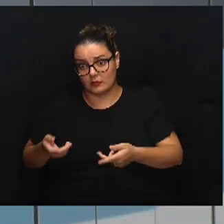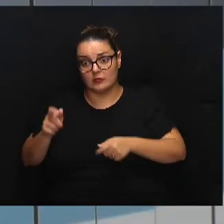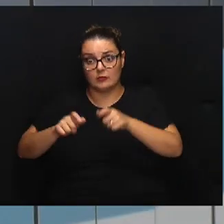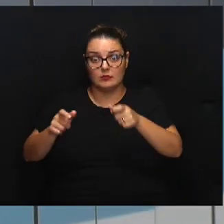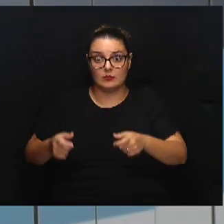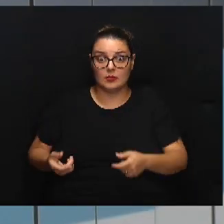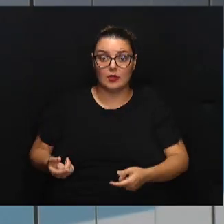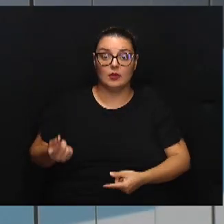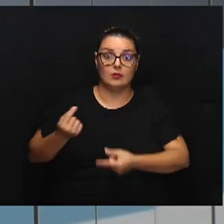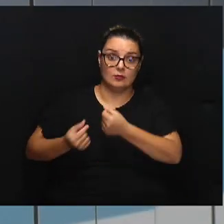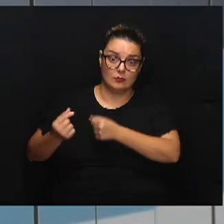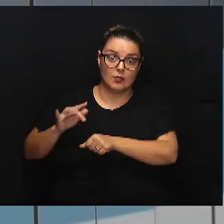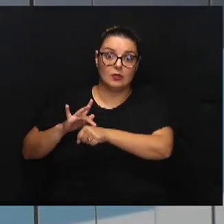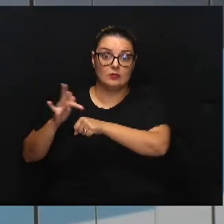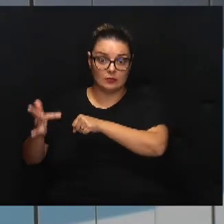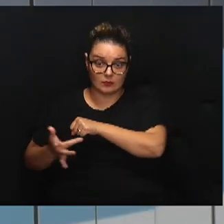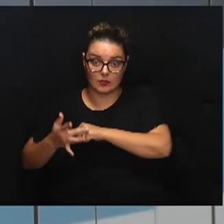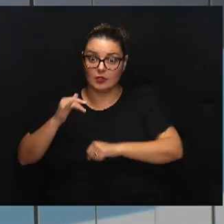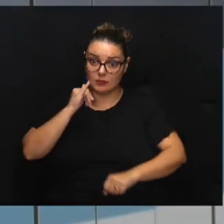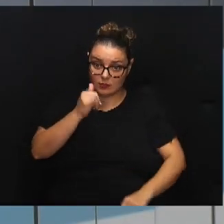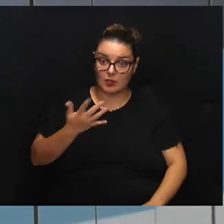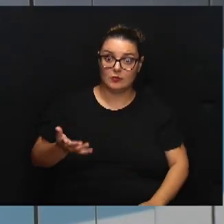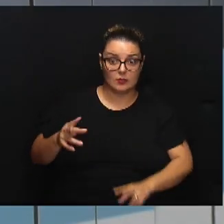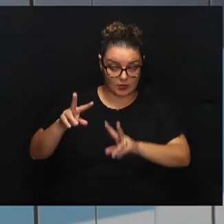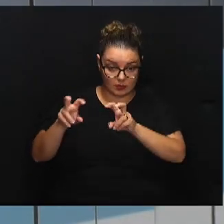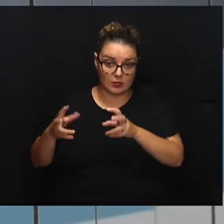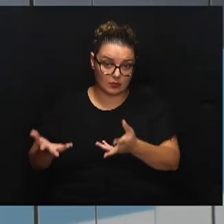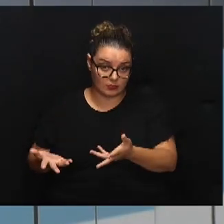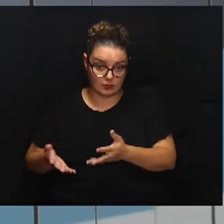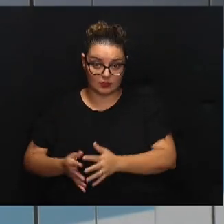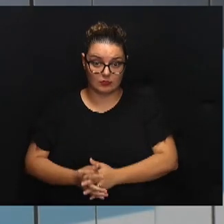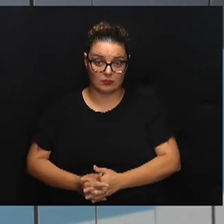ganham dinheiro na rede social para falar sobre o tema,